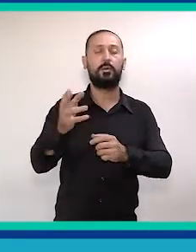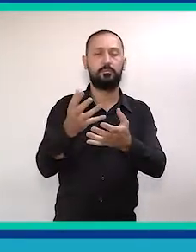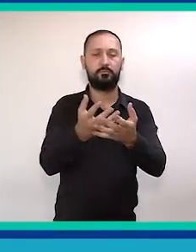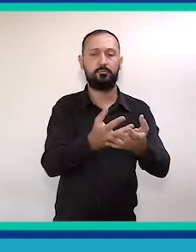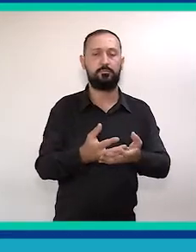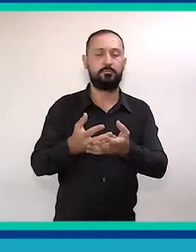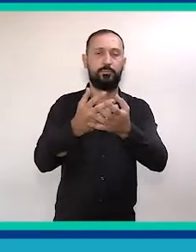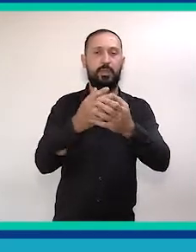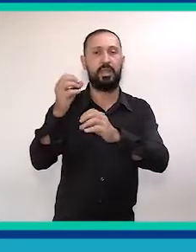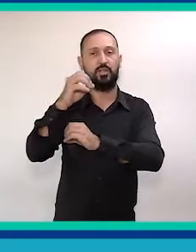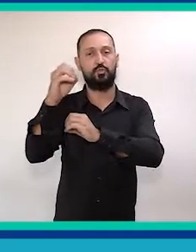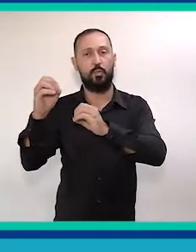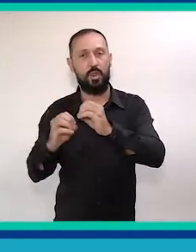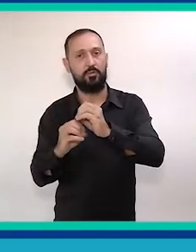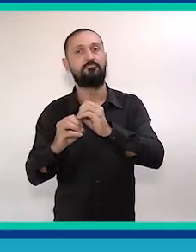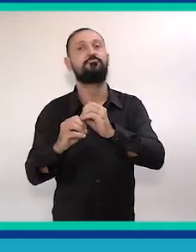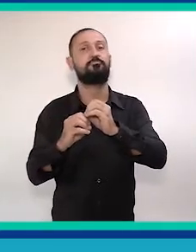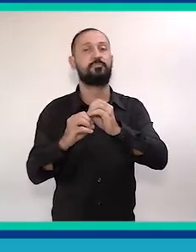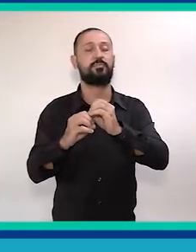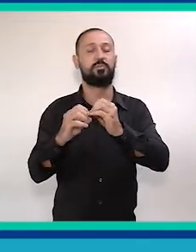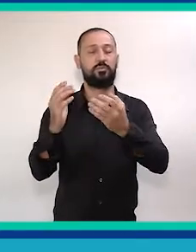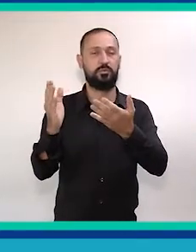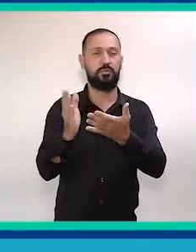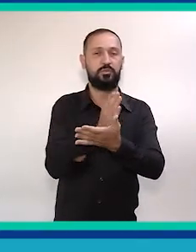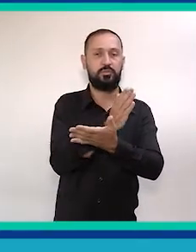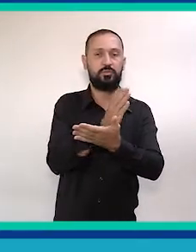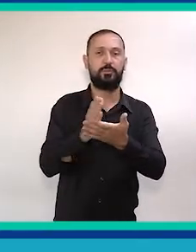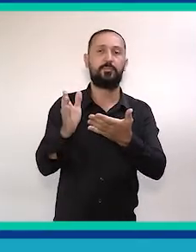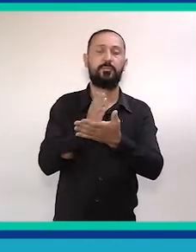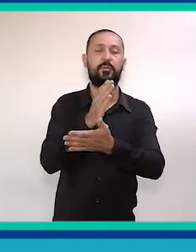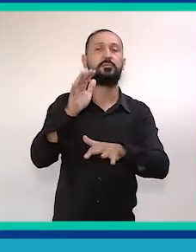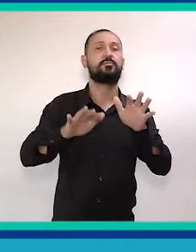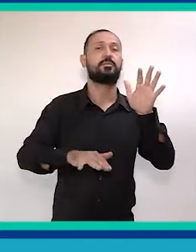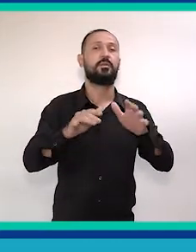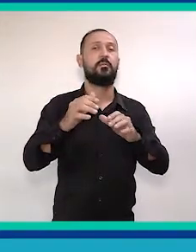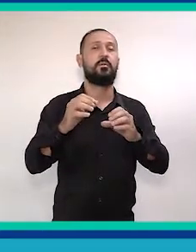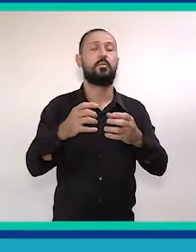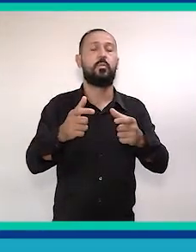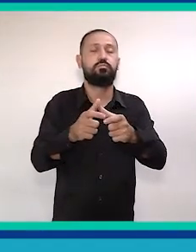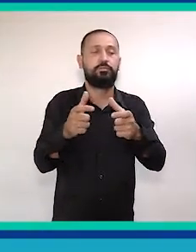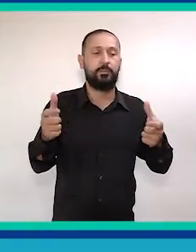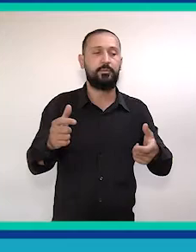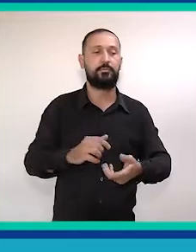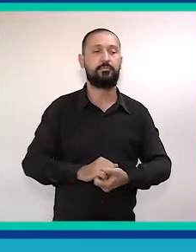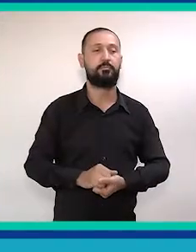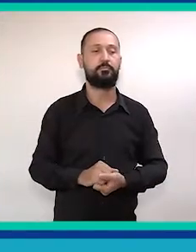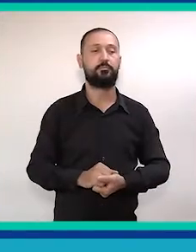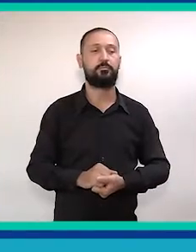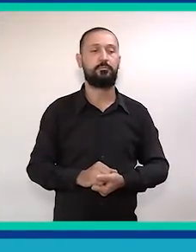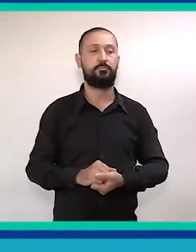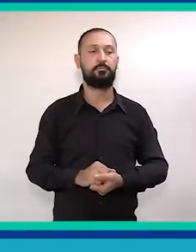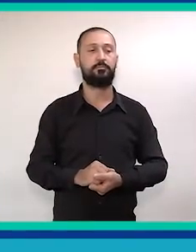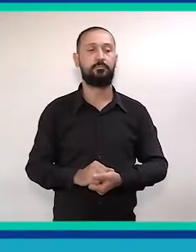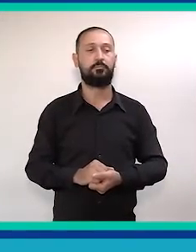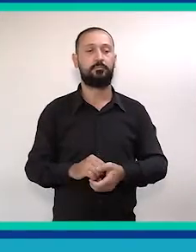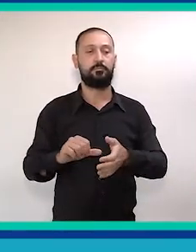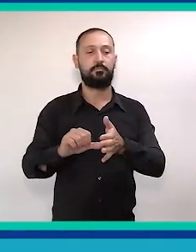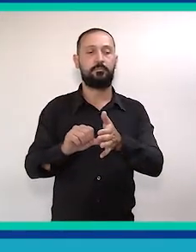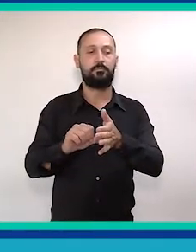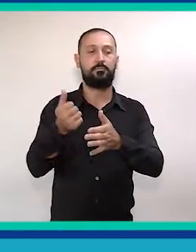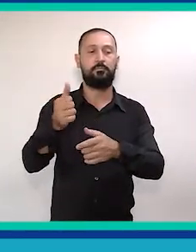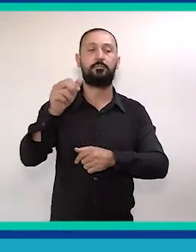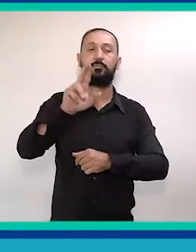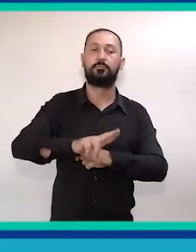aqui é o que a gente chama de peneira molecular. Eu estou separando as moléculas de acordo com o seu tamanho.